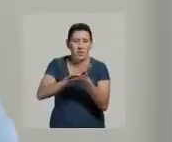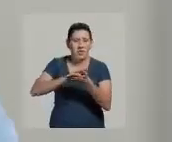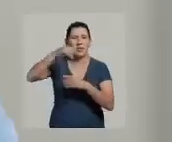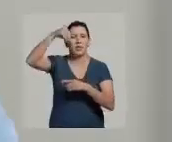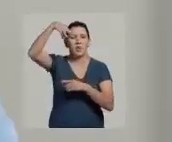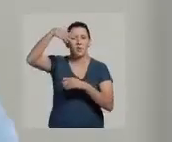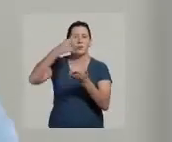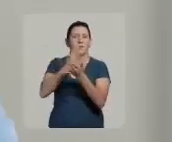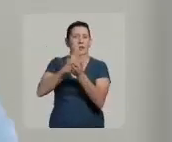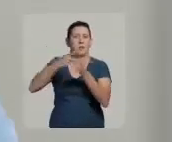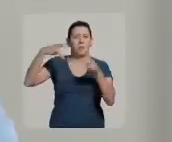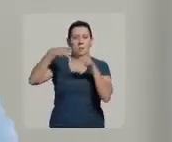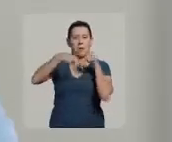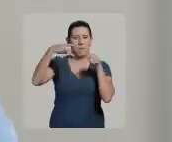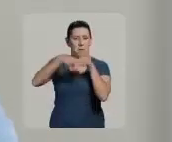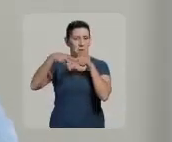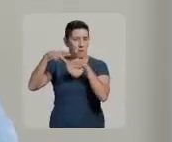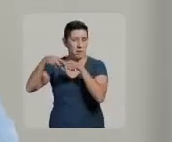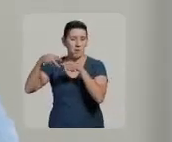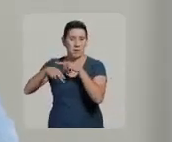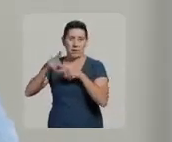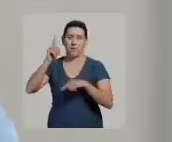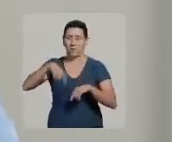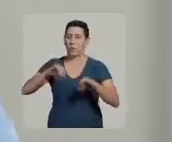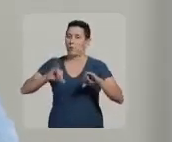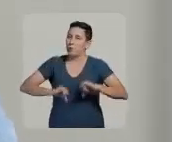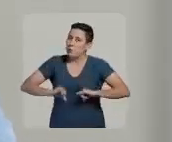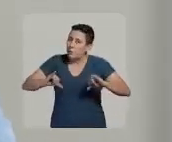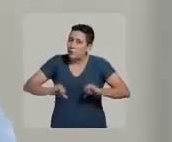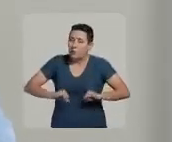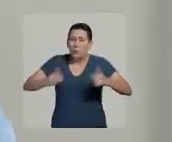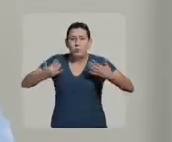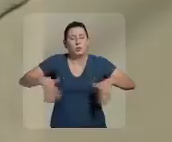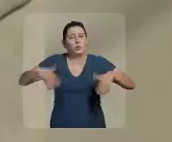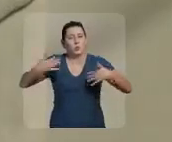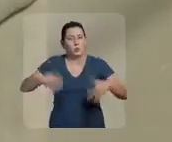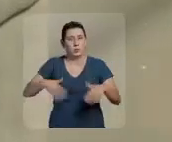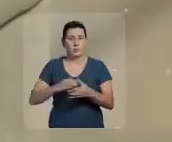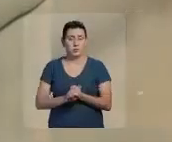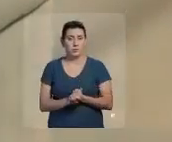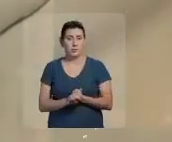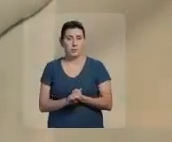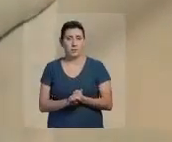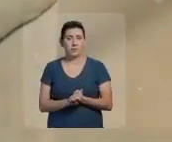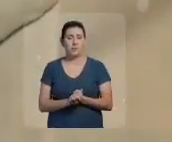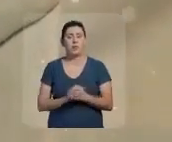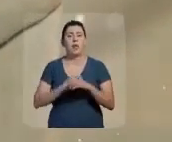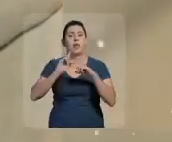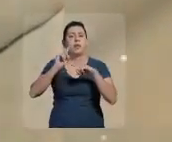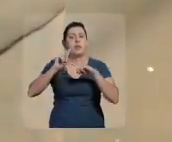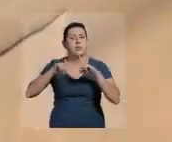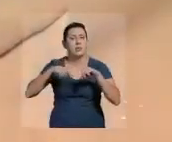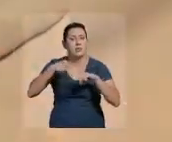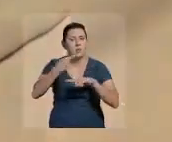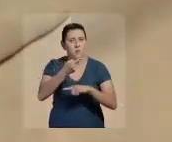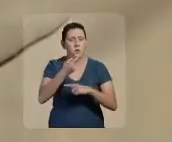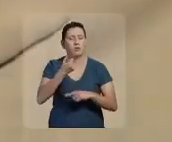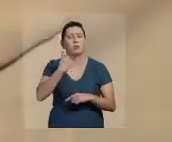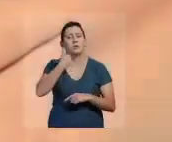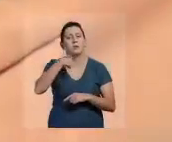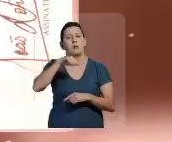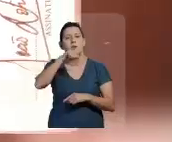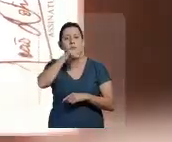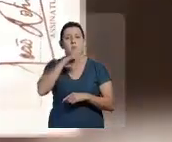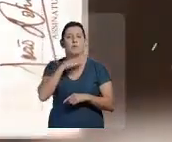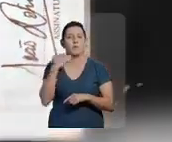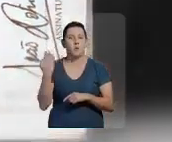nós tivemos a luz cortada de casa. Uma fase dura, mas muito dura, muito dura. Depois, com a perda da minha mãe, foi